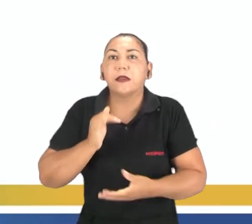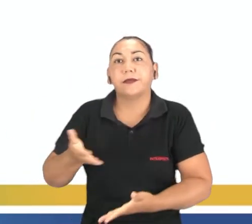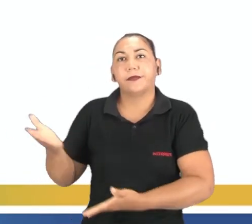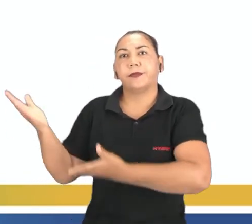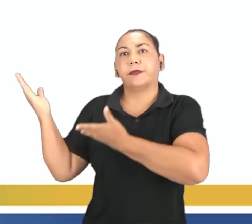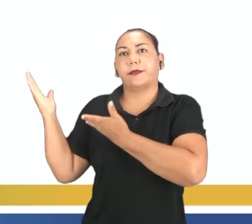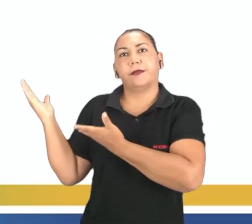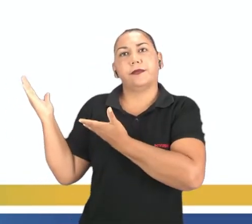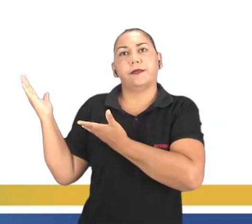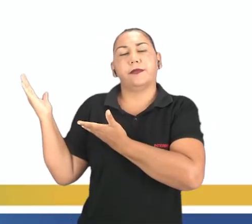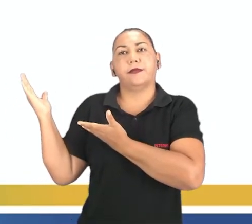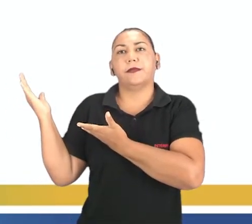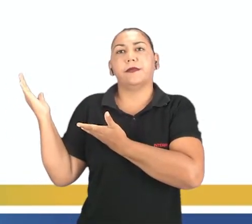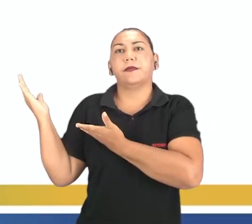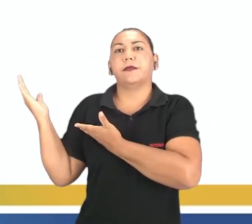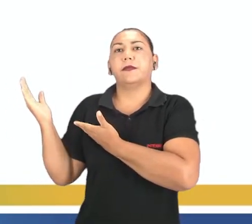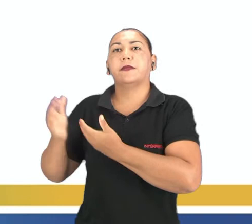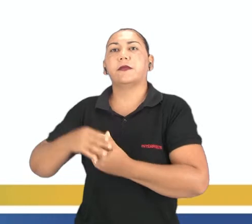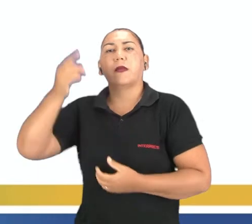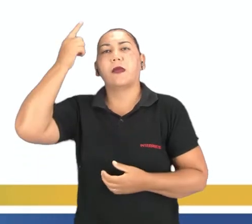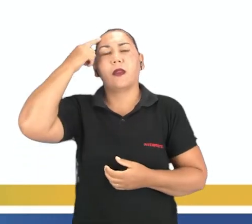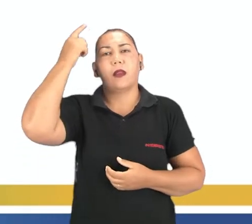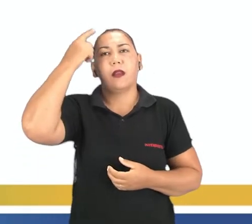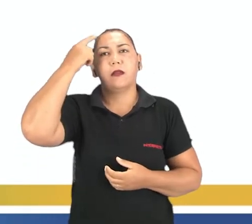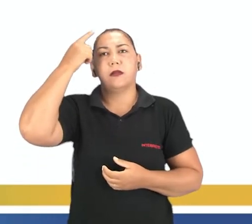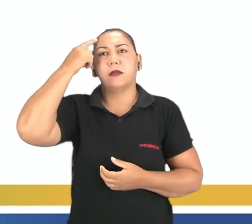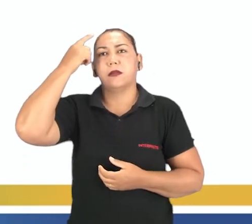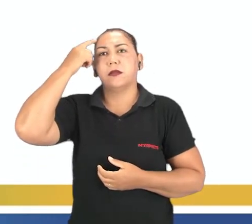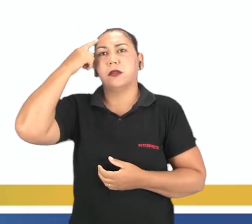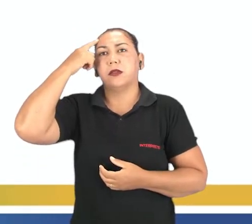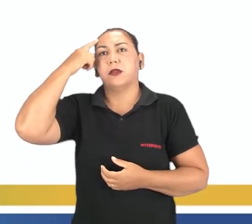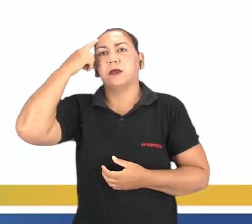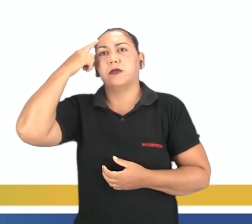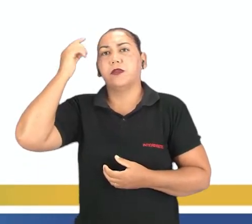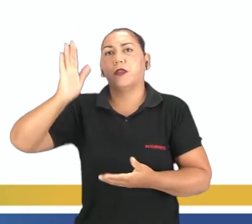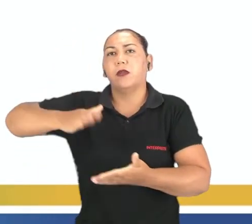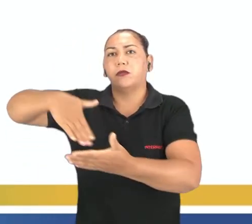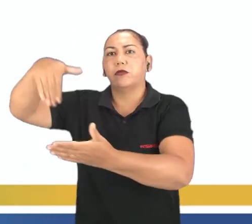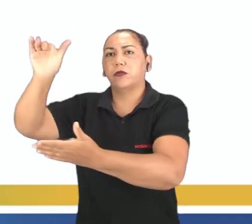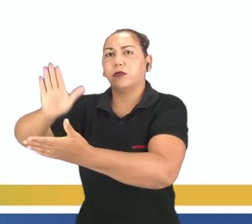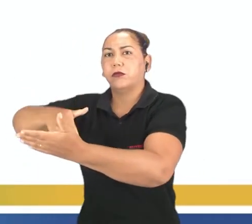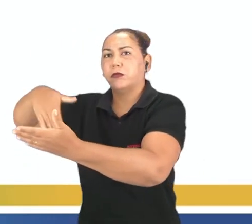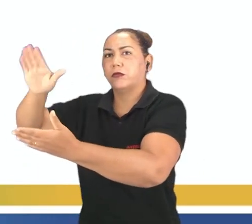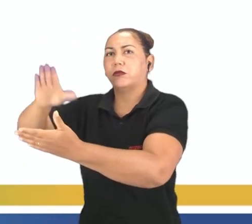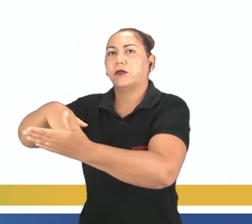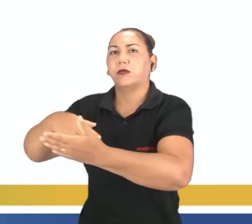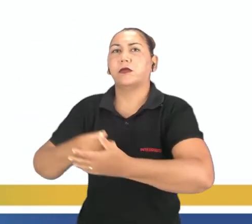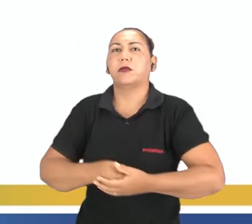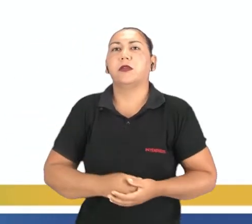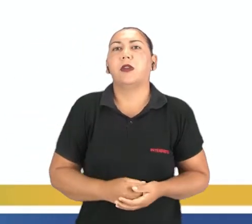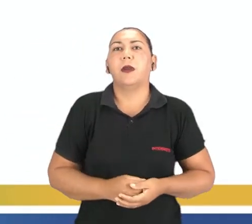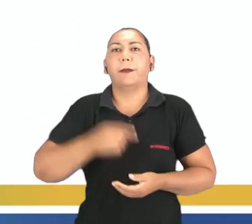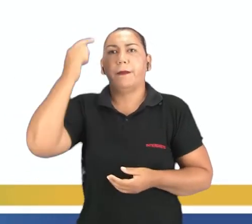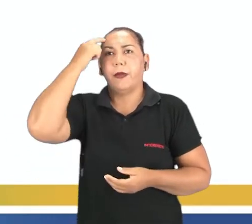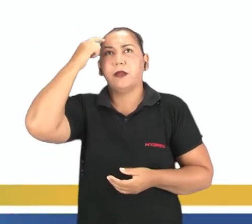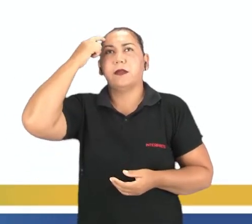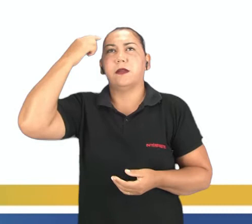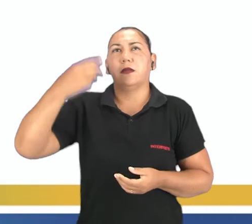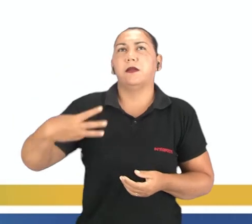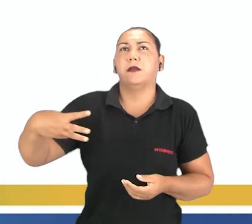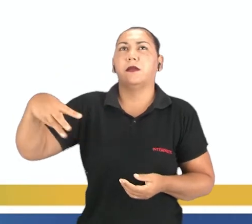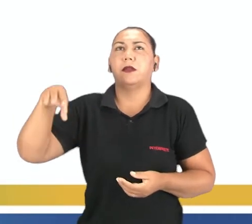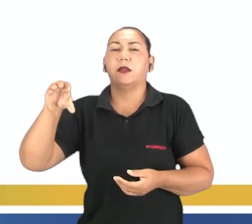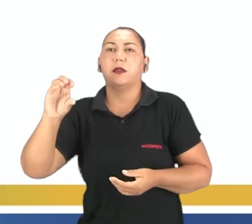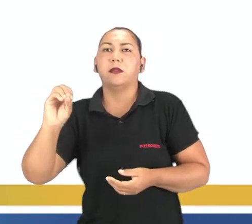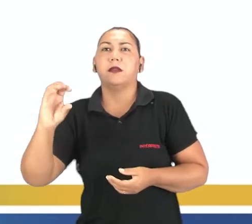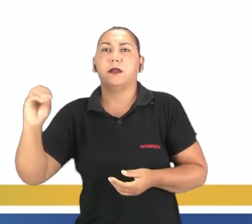vamos realizar um exemplo. Imagina com 5 latas de tinta aí que foram pintados 300 metros quadrados de parede. Então, a pergunta é,